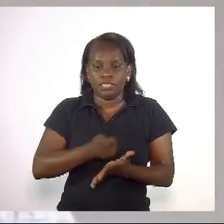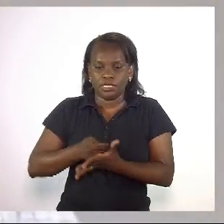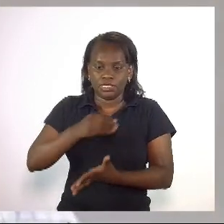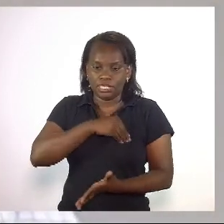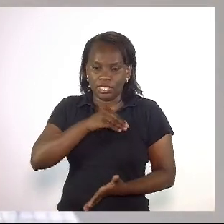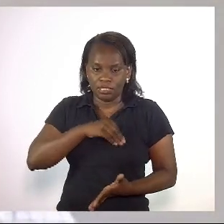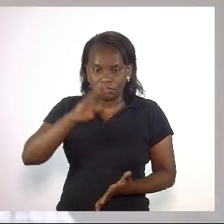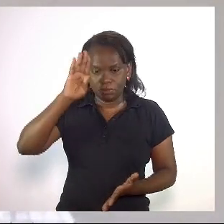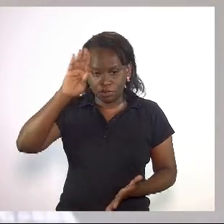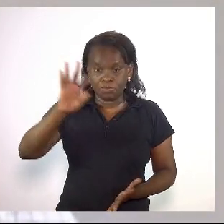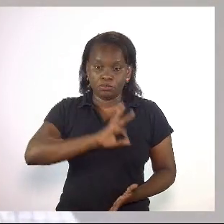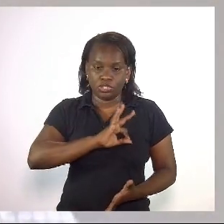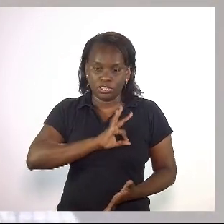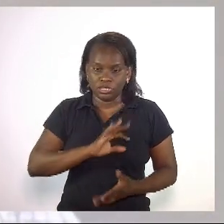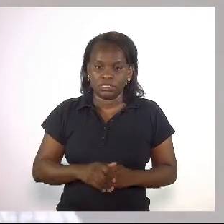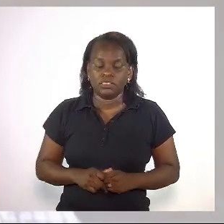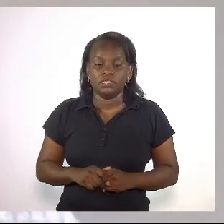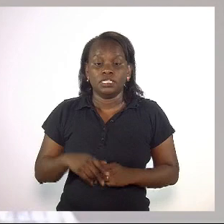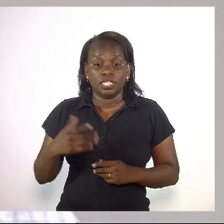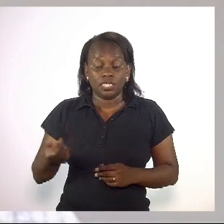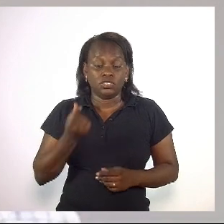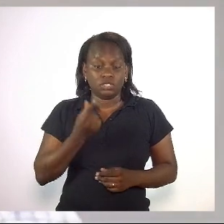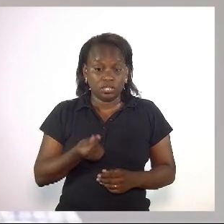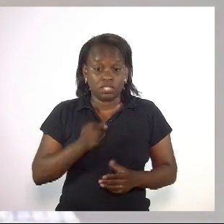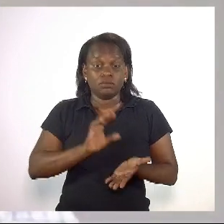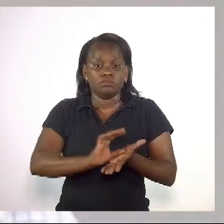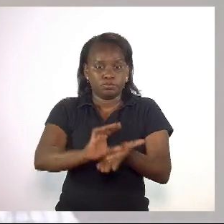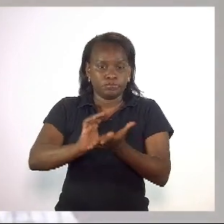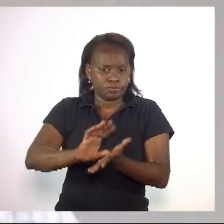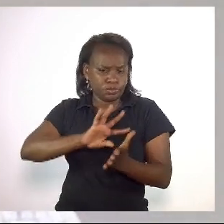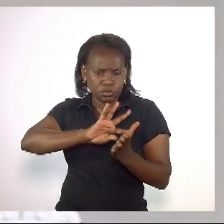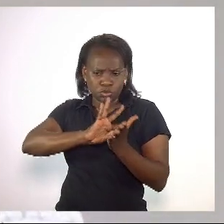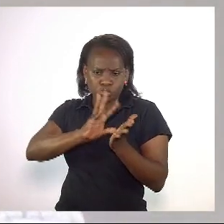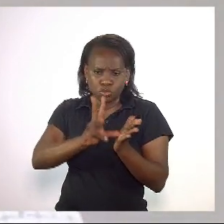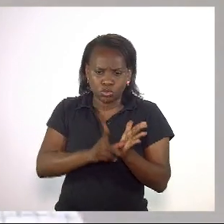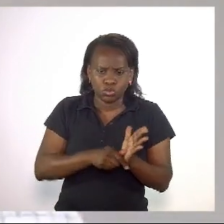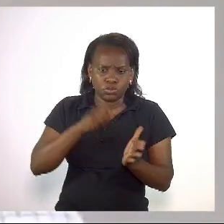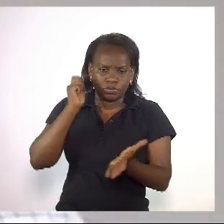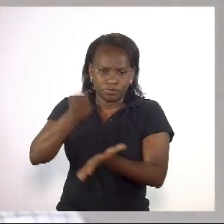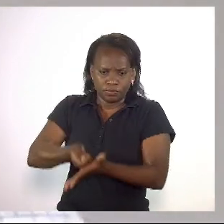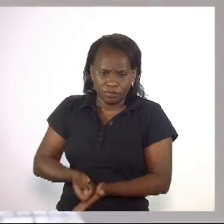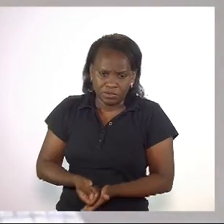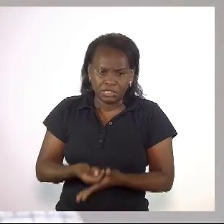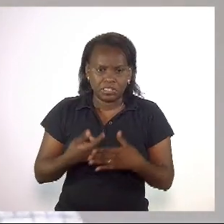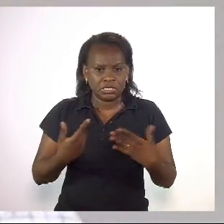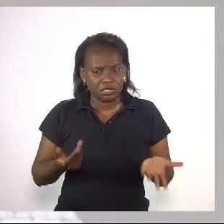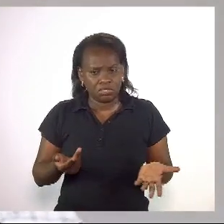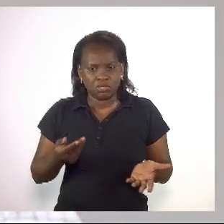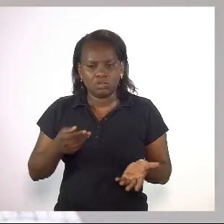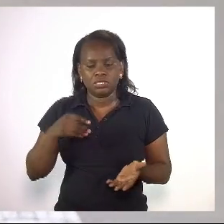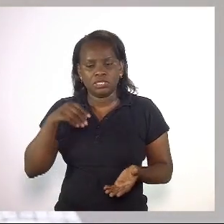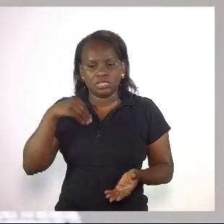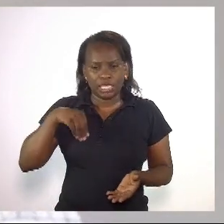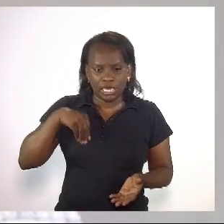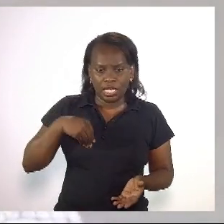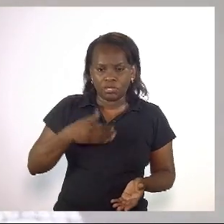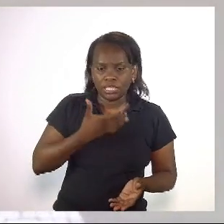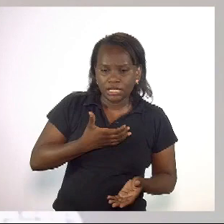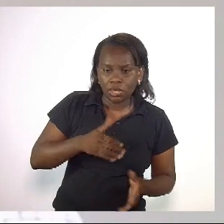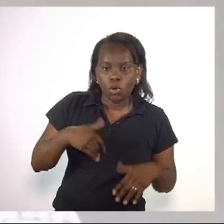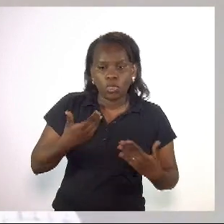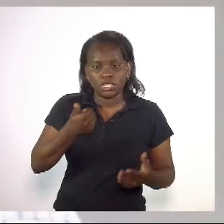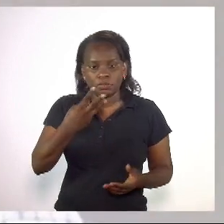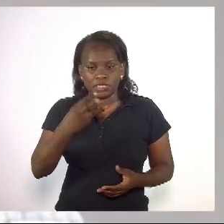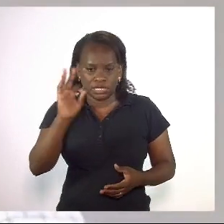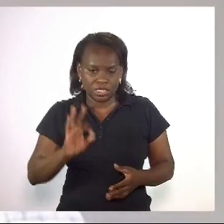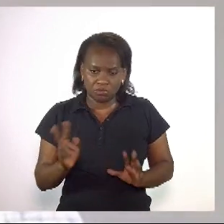salários, em especial das polícias. Esses recursos foram destinados integralmente, salvo melhor juízo, ou para o salário de dezembro ou para o 13º, qual dos dois